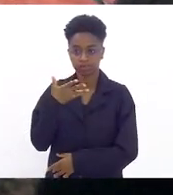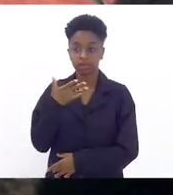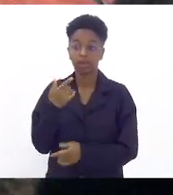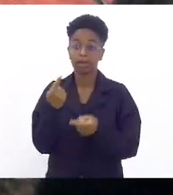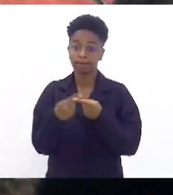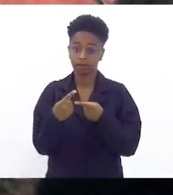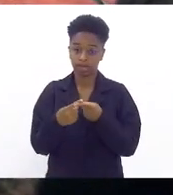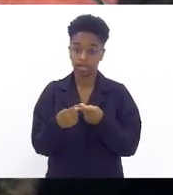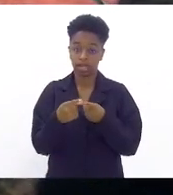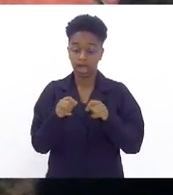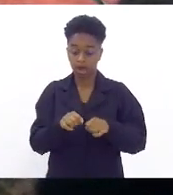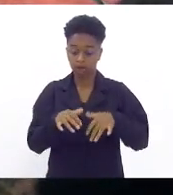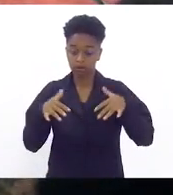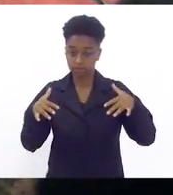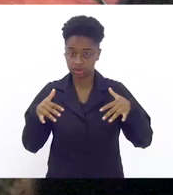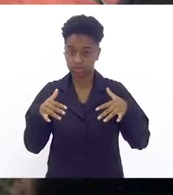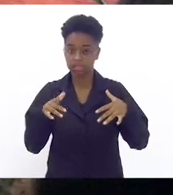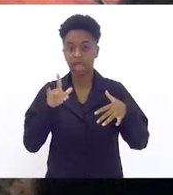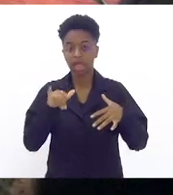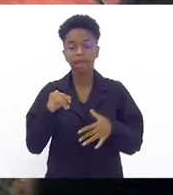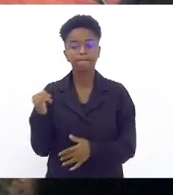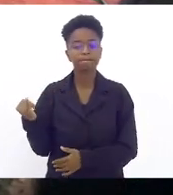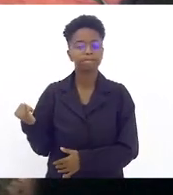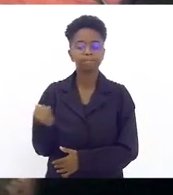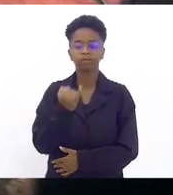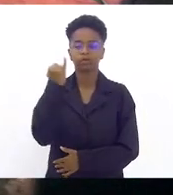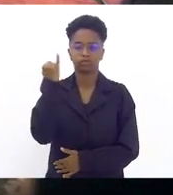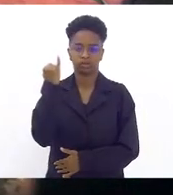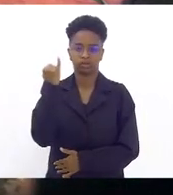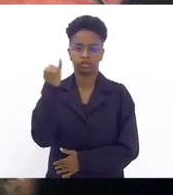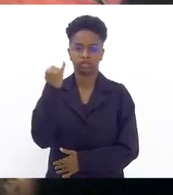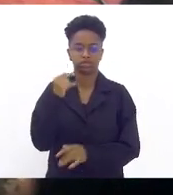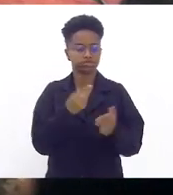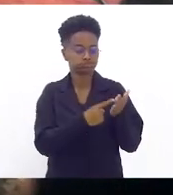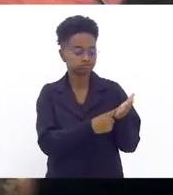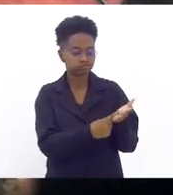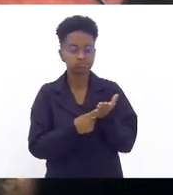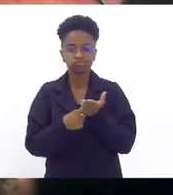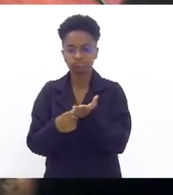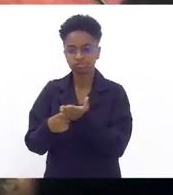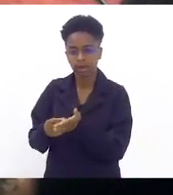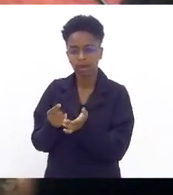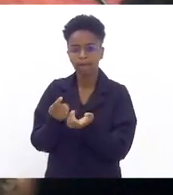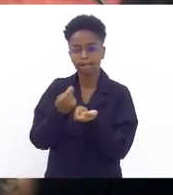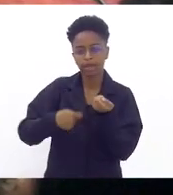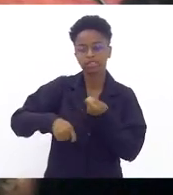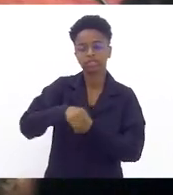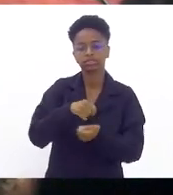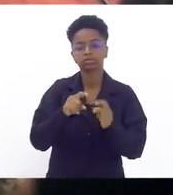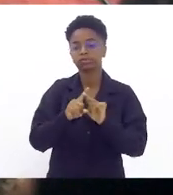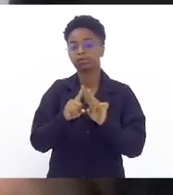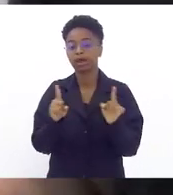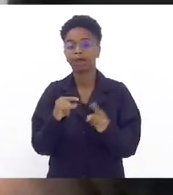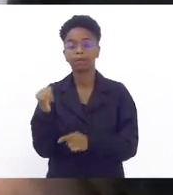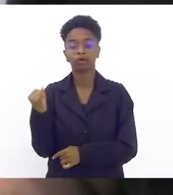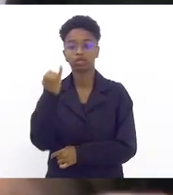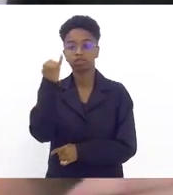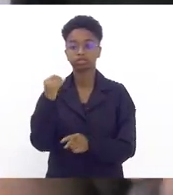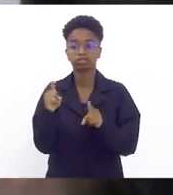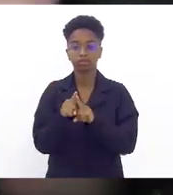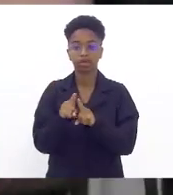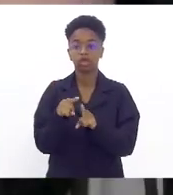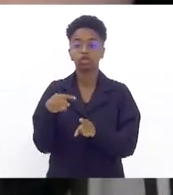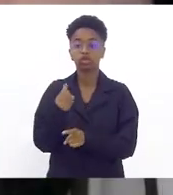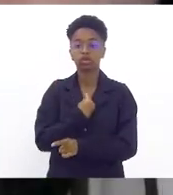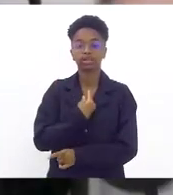audiência pública ela é muito importante para fazer as pactuações e as mediações mas é muito importante que